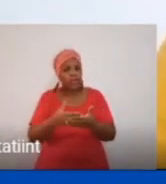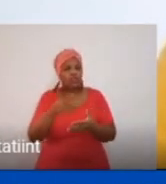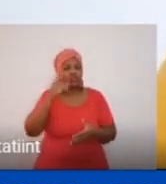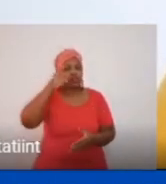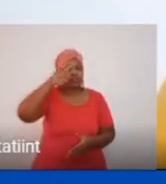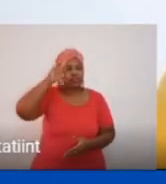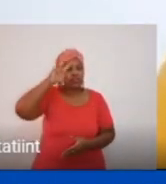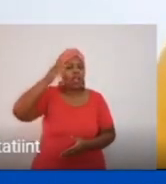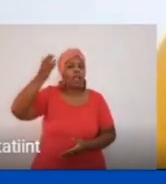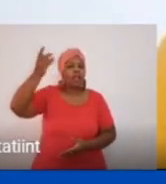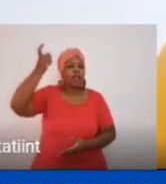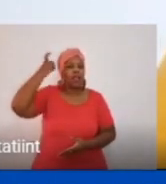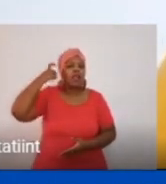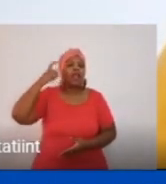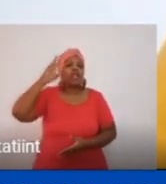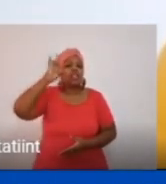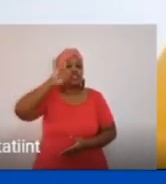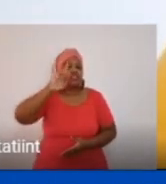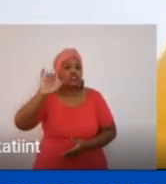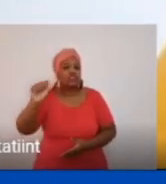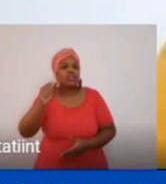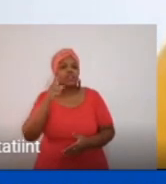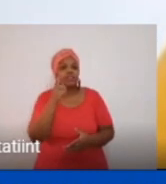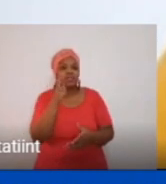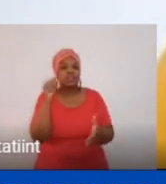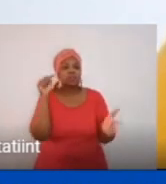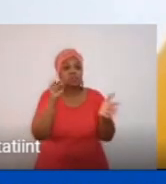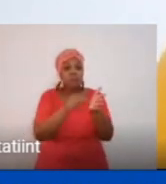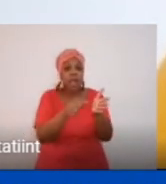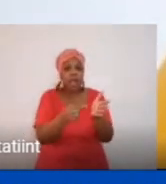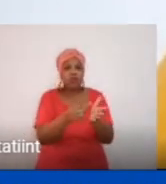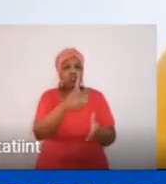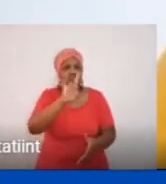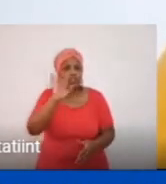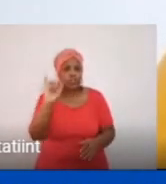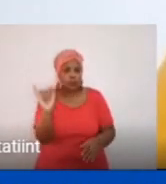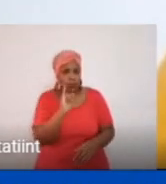resgatar as datas e os marcos históricos fundamentais, a gente